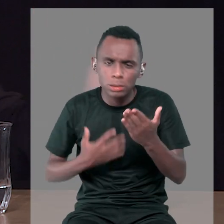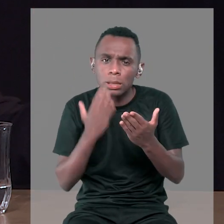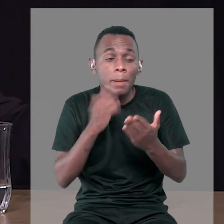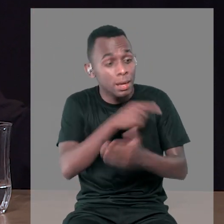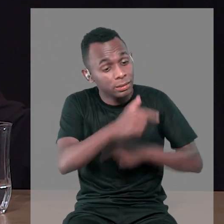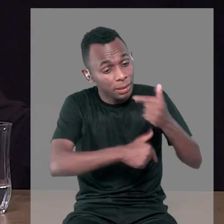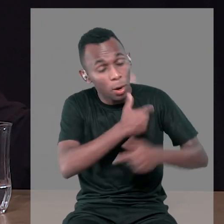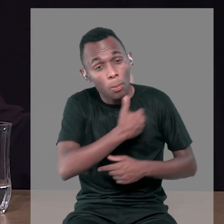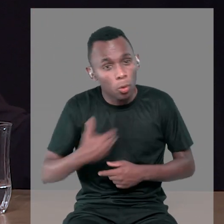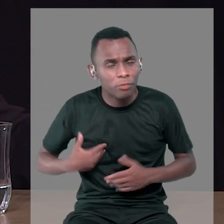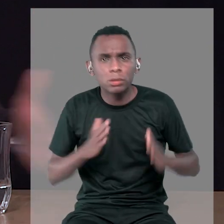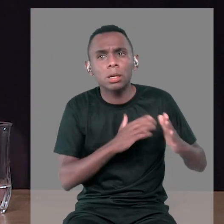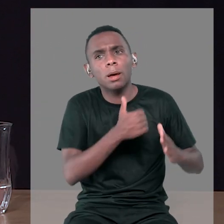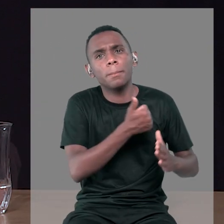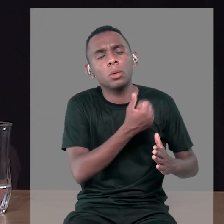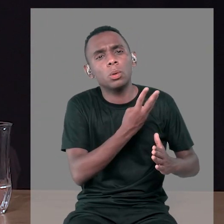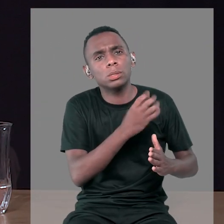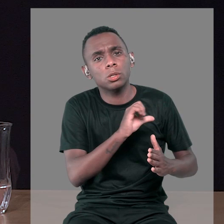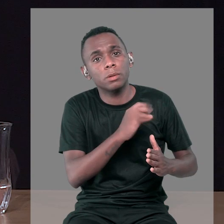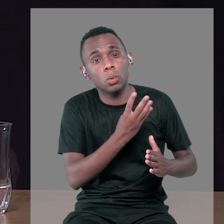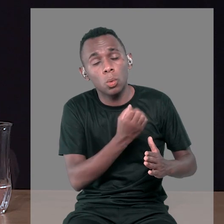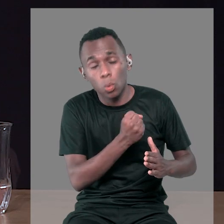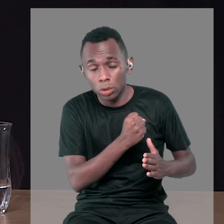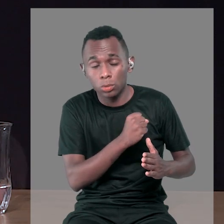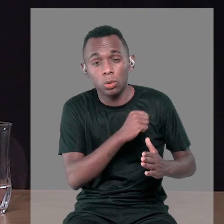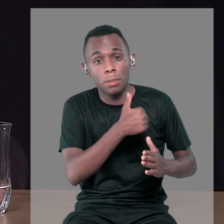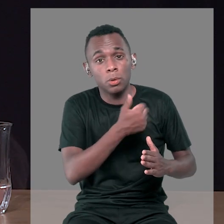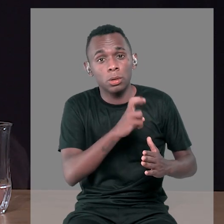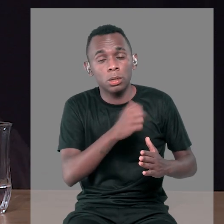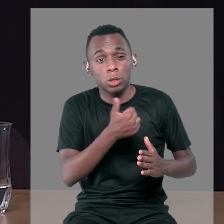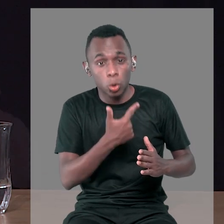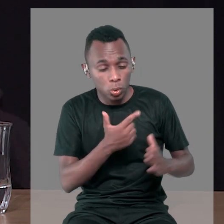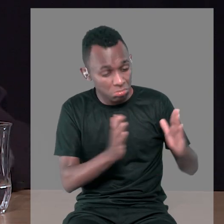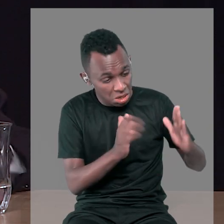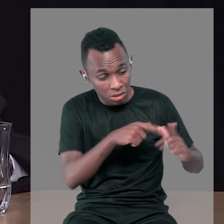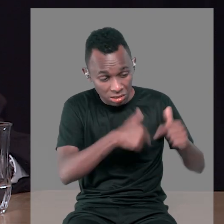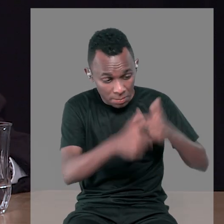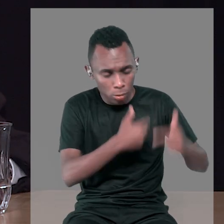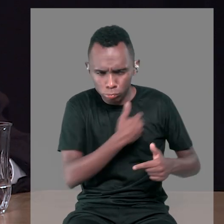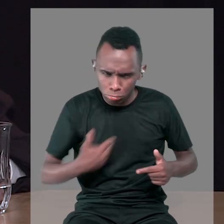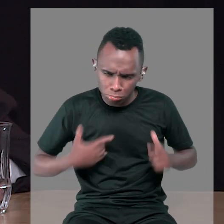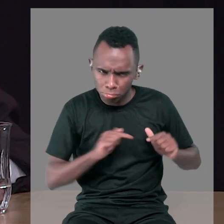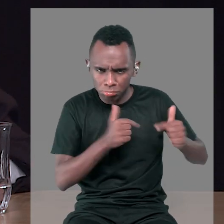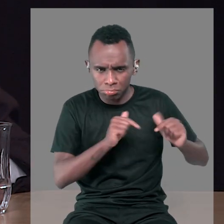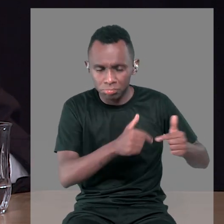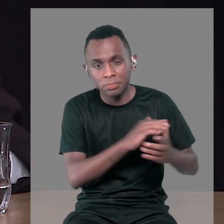funcionário público entre 1498 e 1512. Né? Funcionário público, né, entusiasmado.